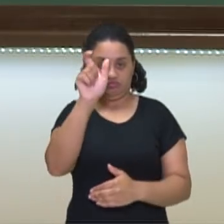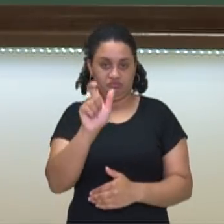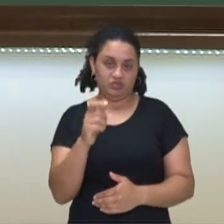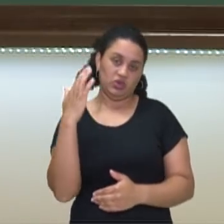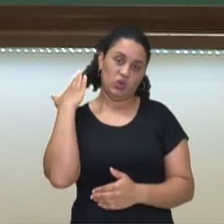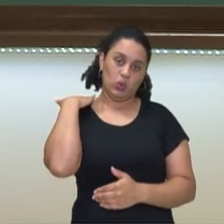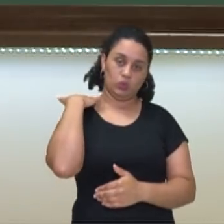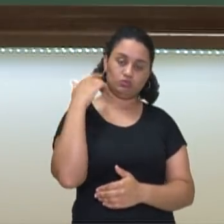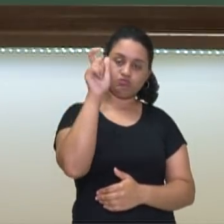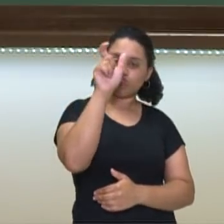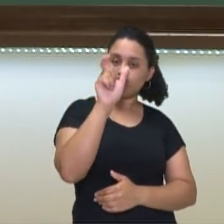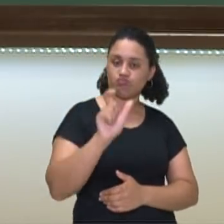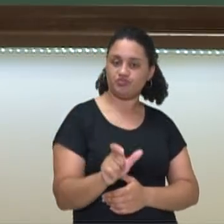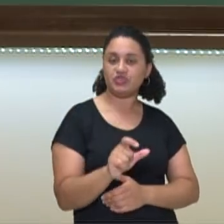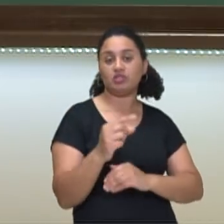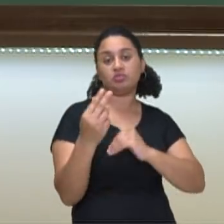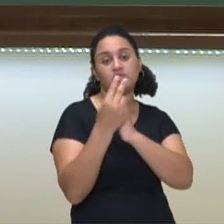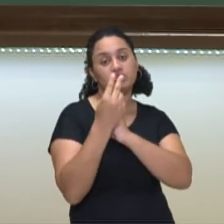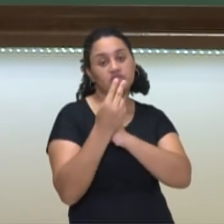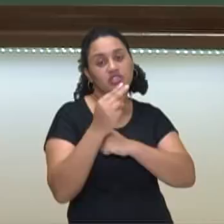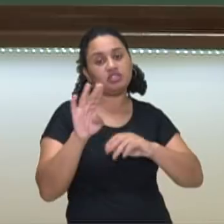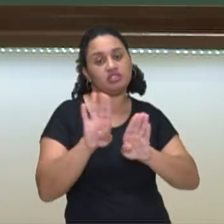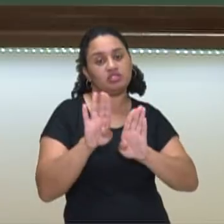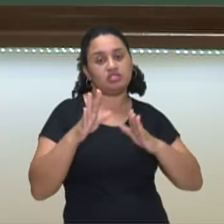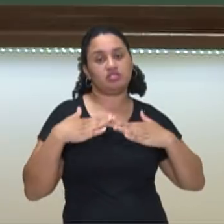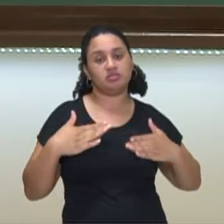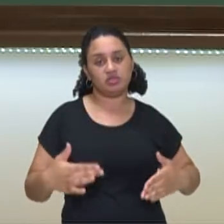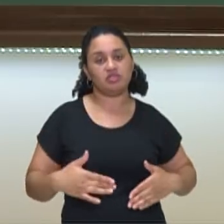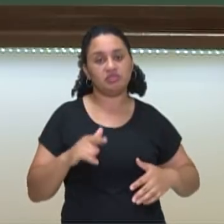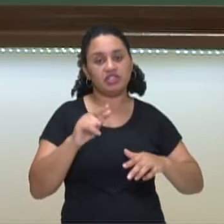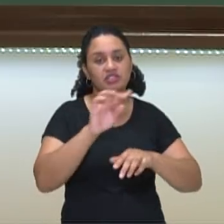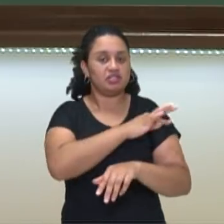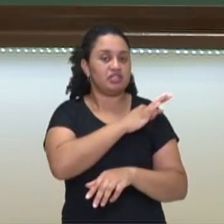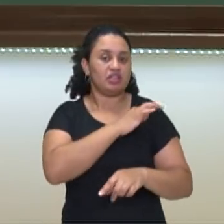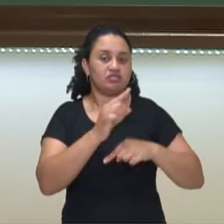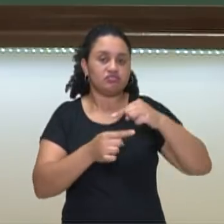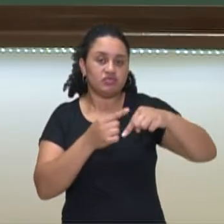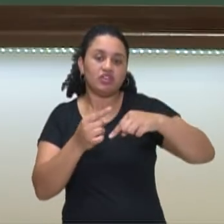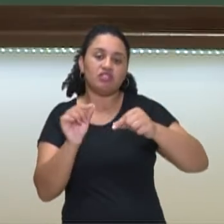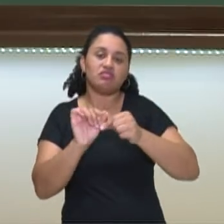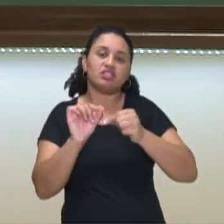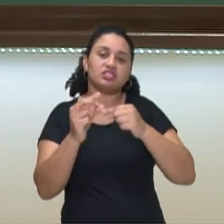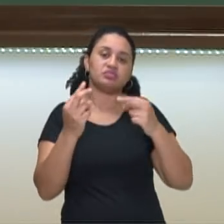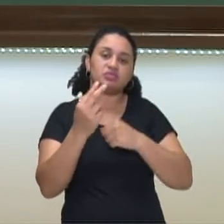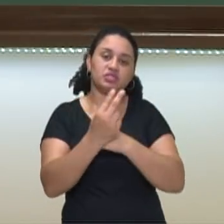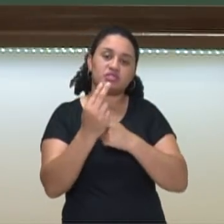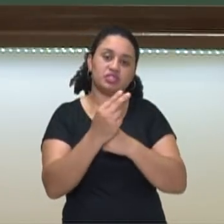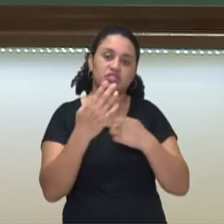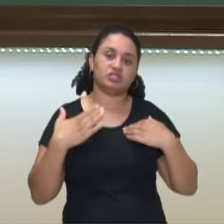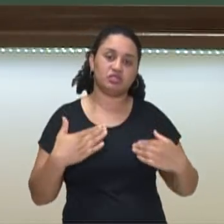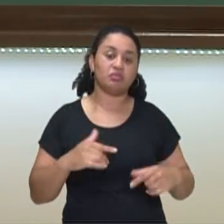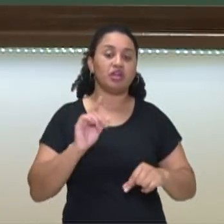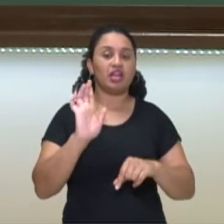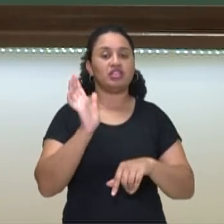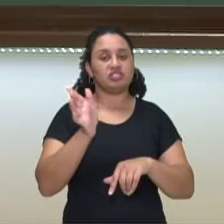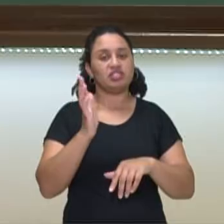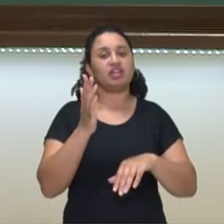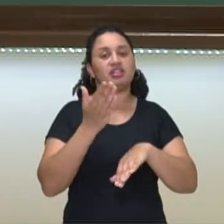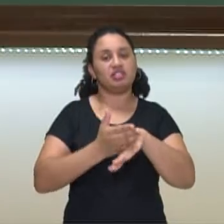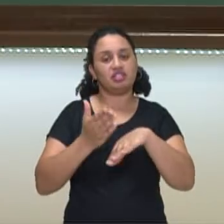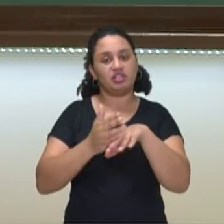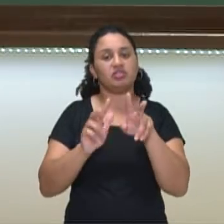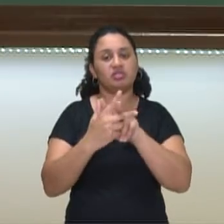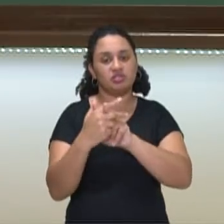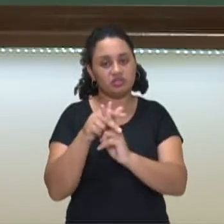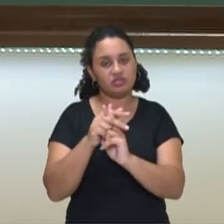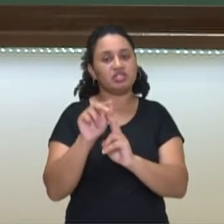também protege o nosso corpo. Essa técnica de rolamento protege o nosso corpo. Quem treinou luta sabe que a primeira coisa que